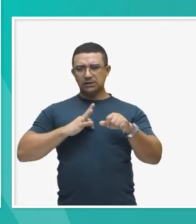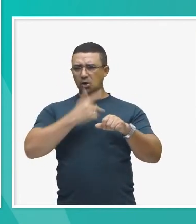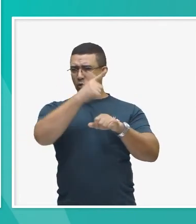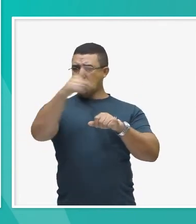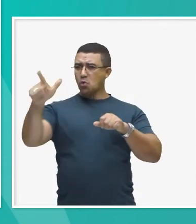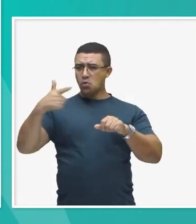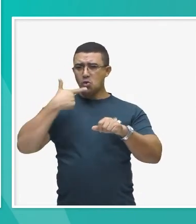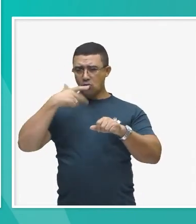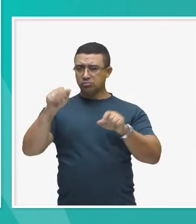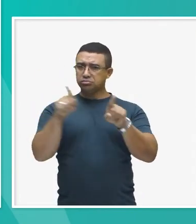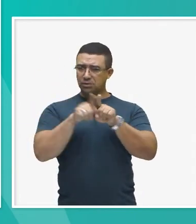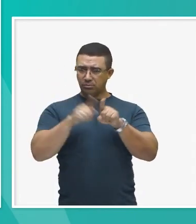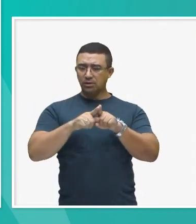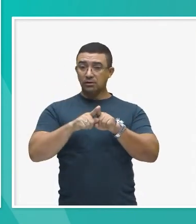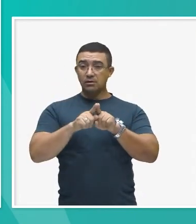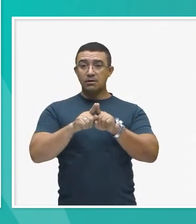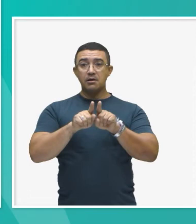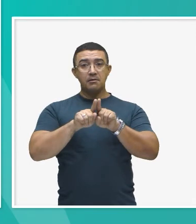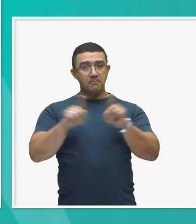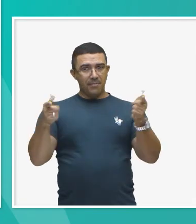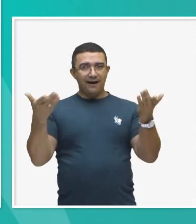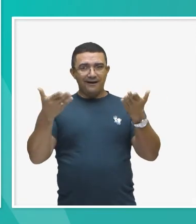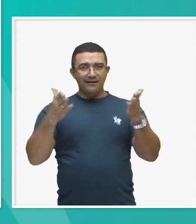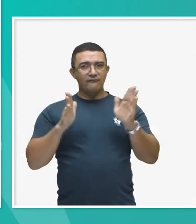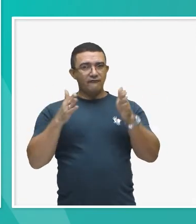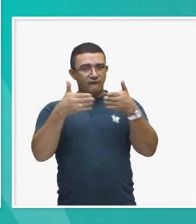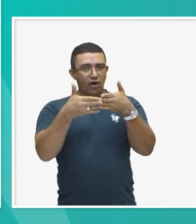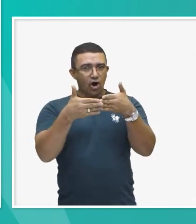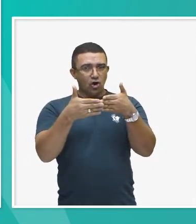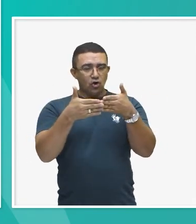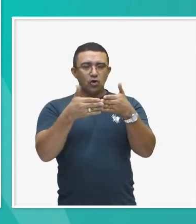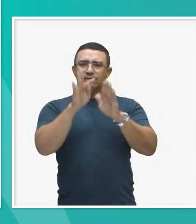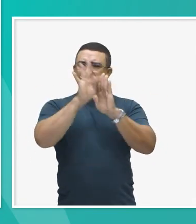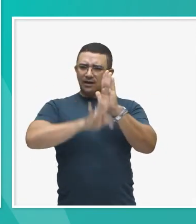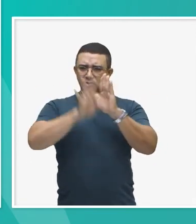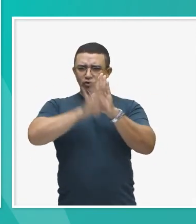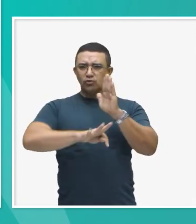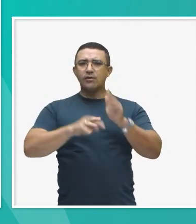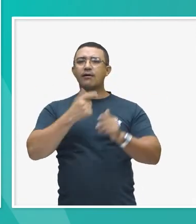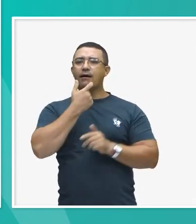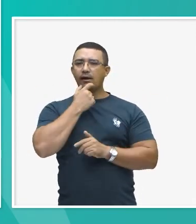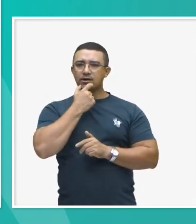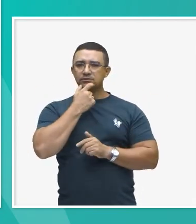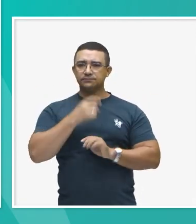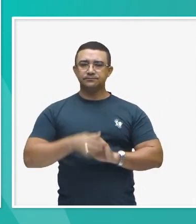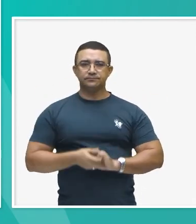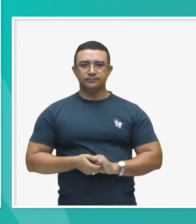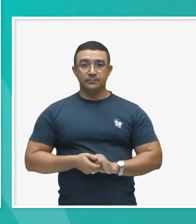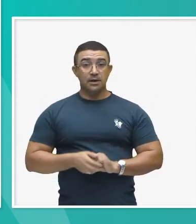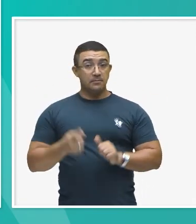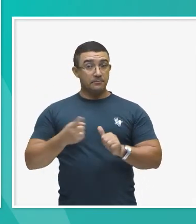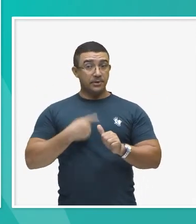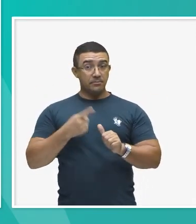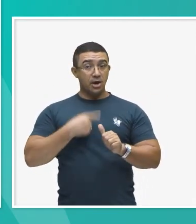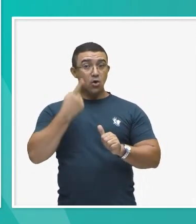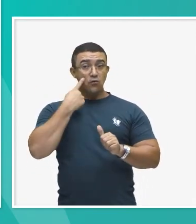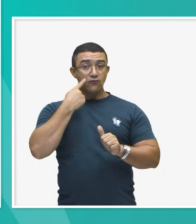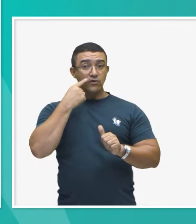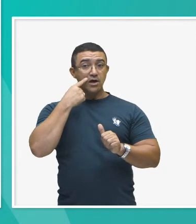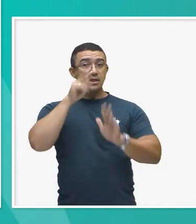também. Mas o nosso foco aqui são idiomas, no caso, são textos em língua inglesa. A primeira coisa que você vai